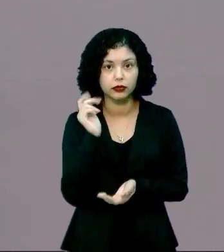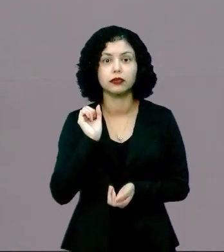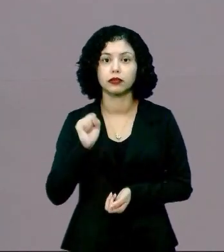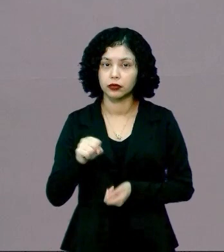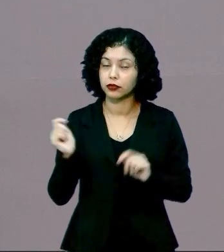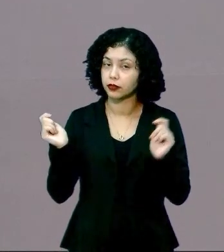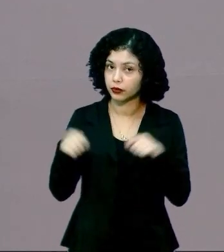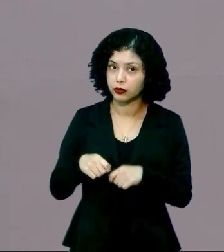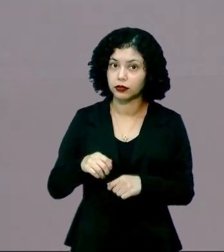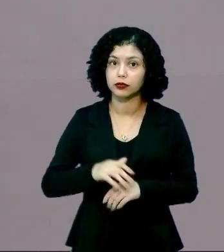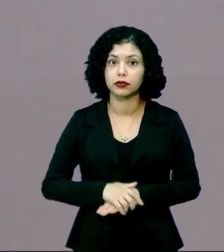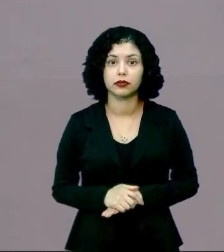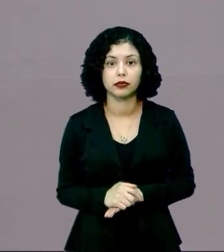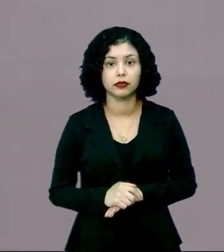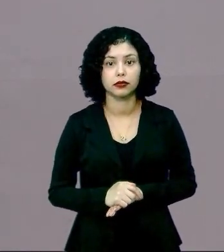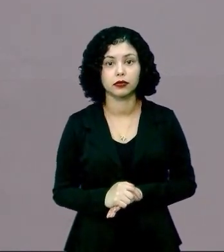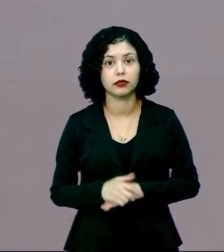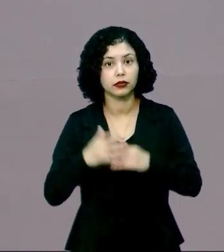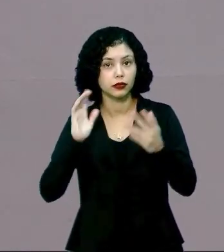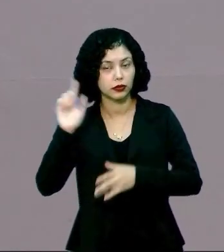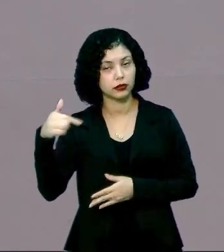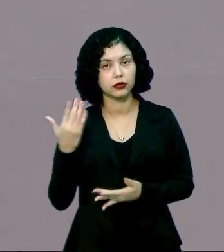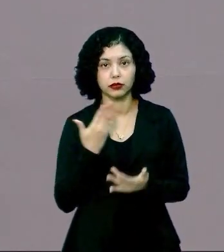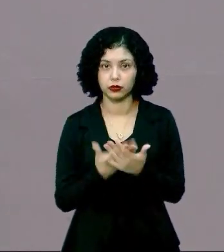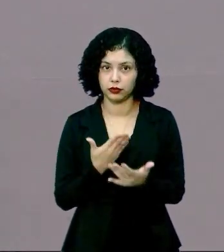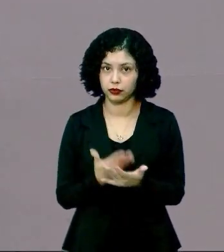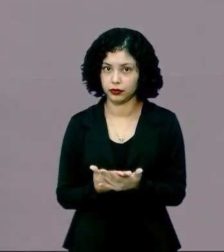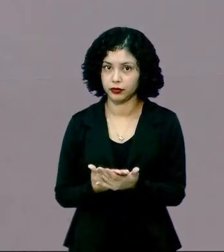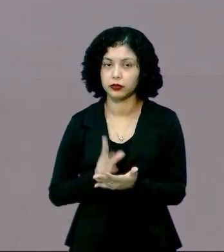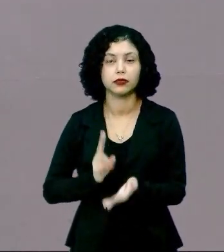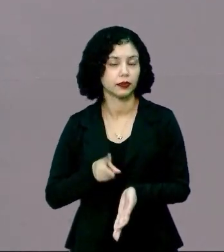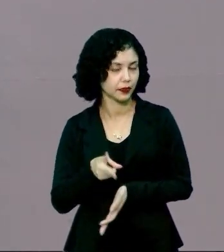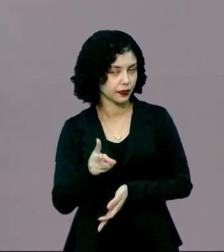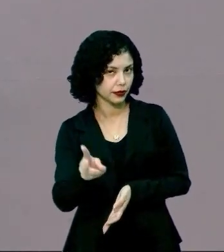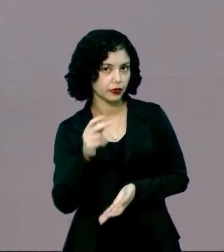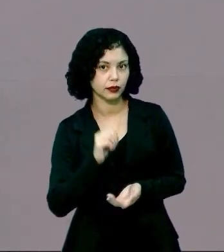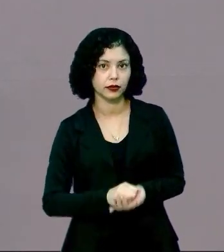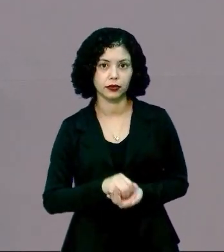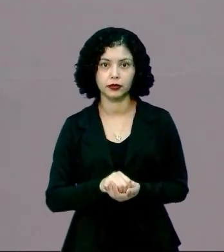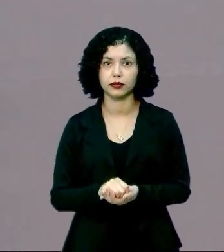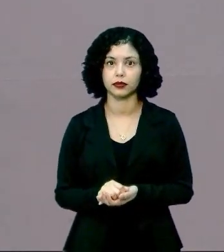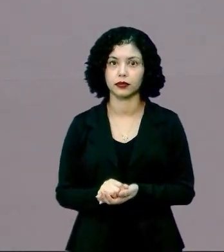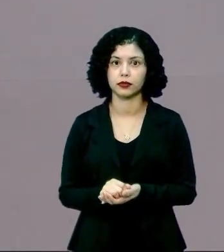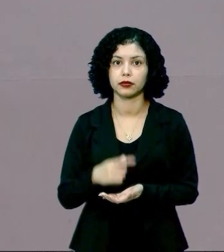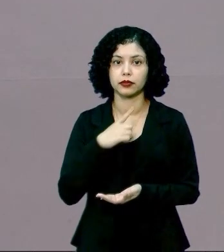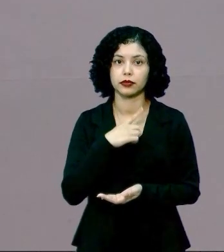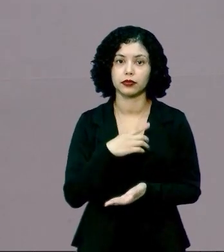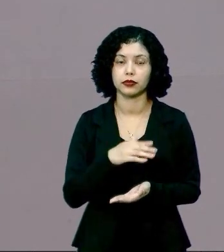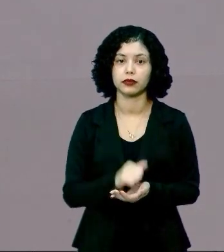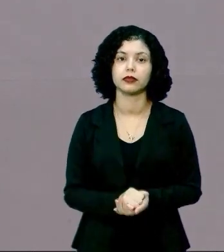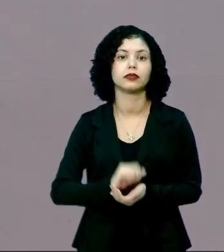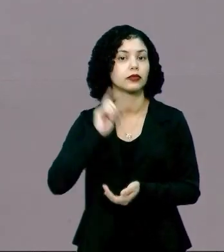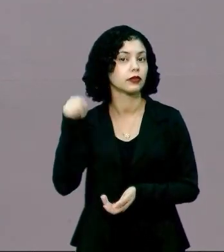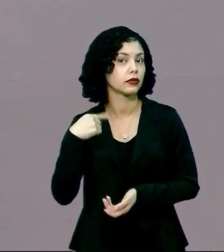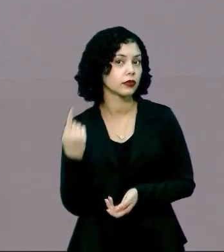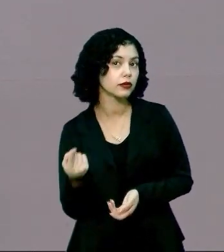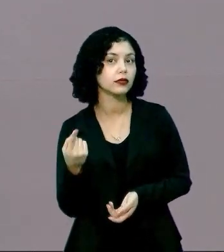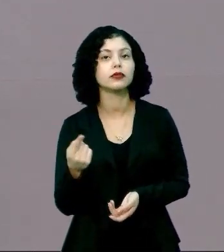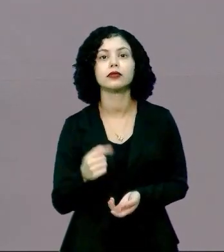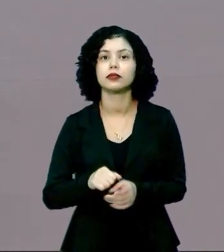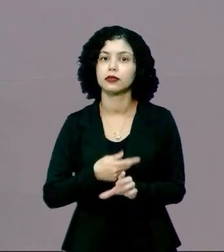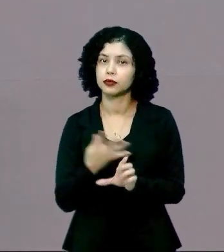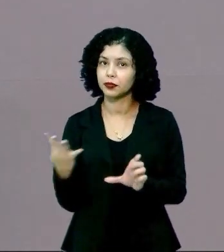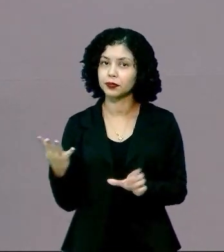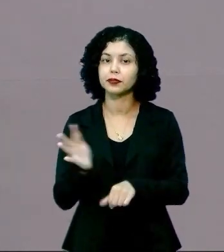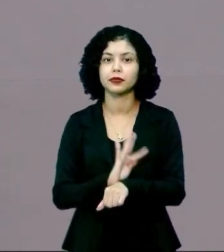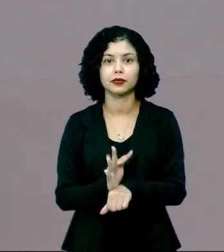é possível também. E aí, na próxima aula, nós iremos dar continuidade à nossa série, nós iremos para o nosso próximo